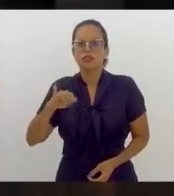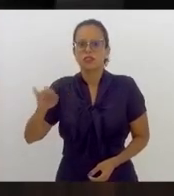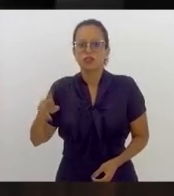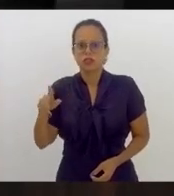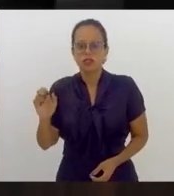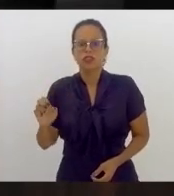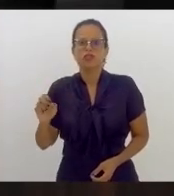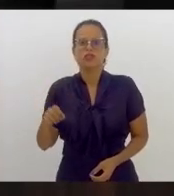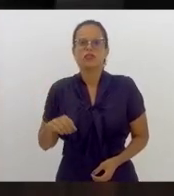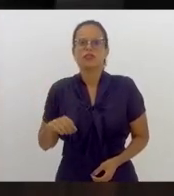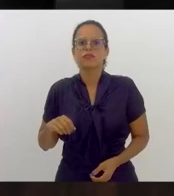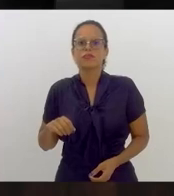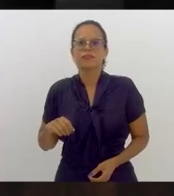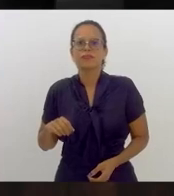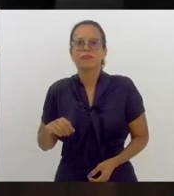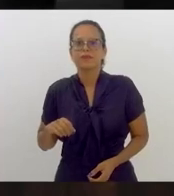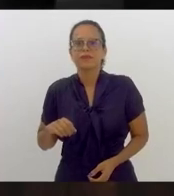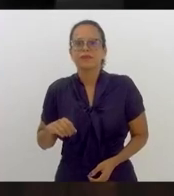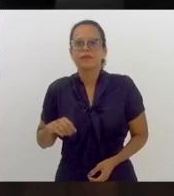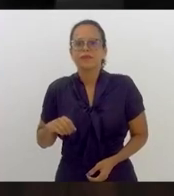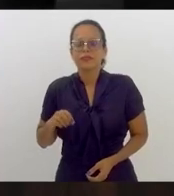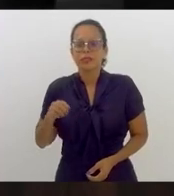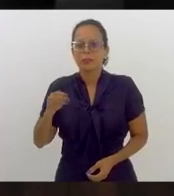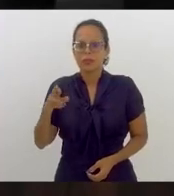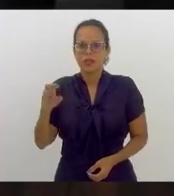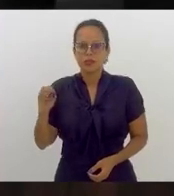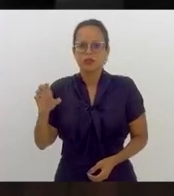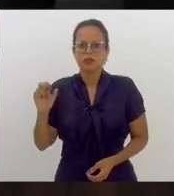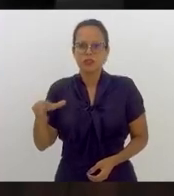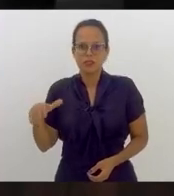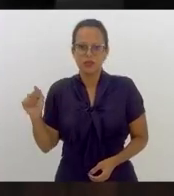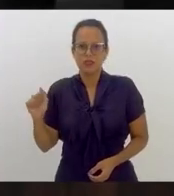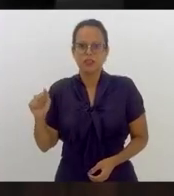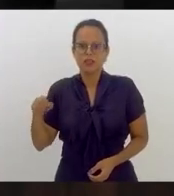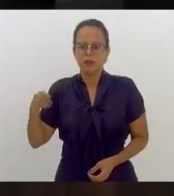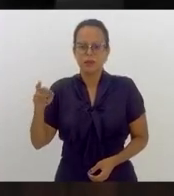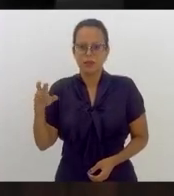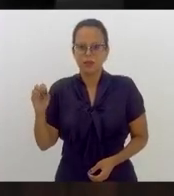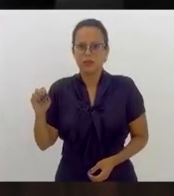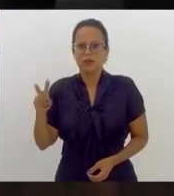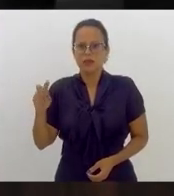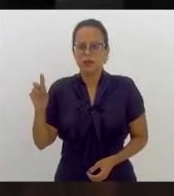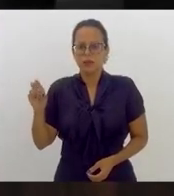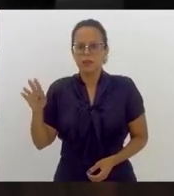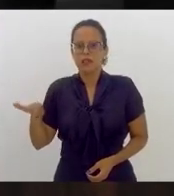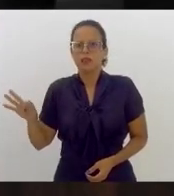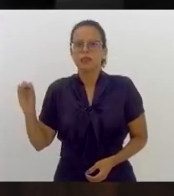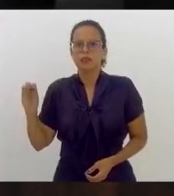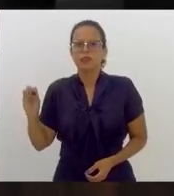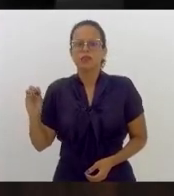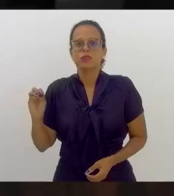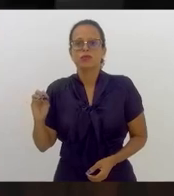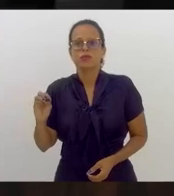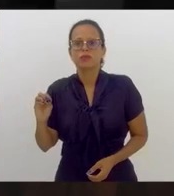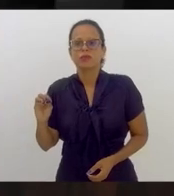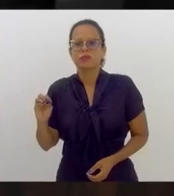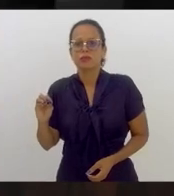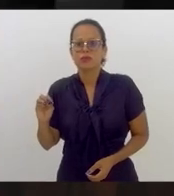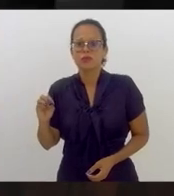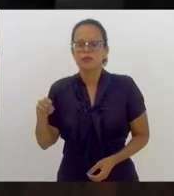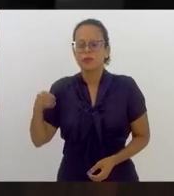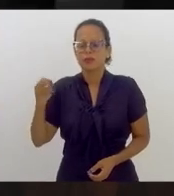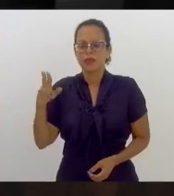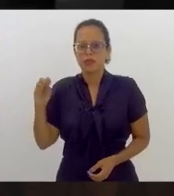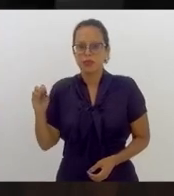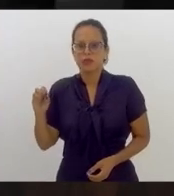Marcelo Dino, Márcio Canela, Márcio Gualberto, Marcos